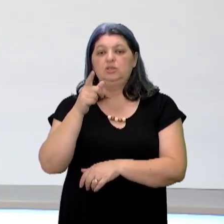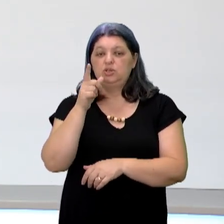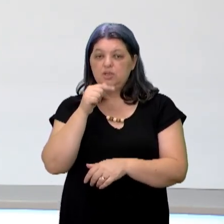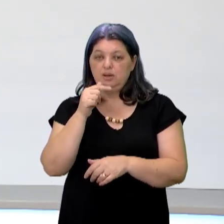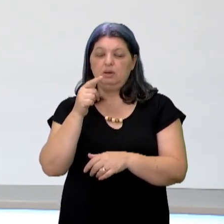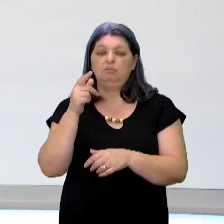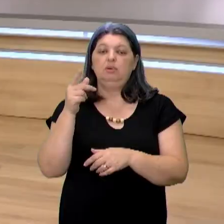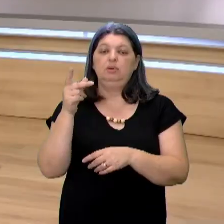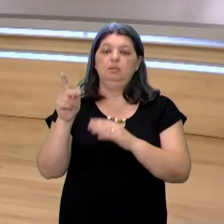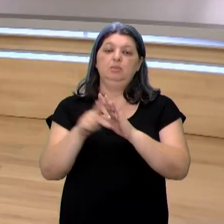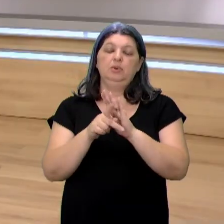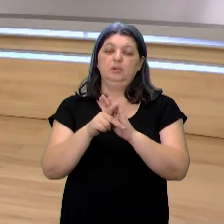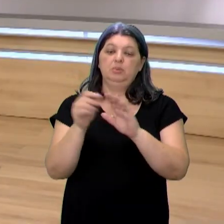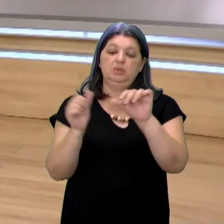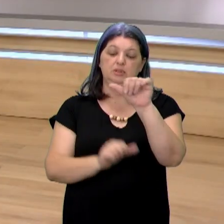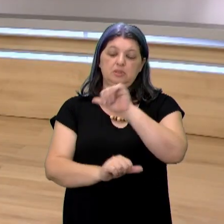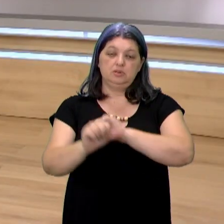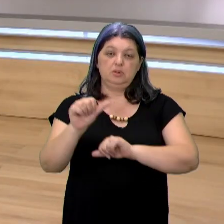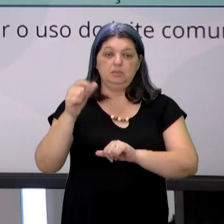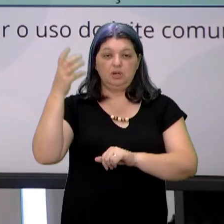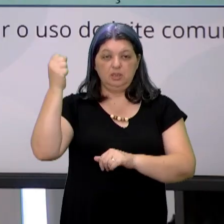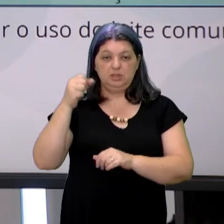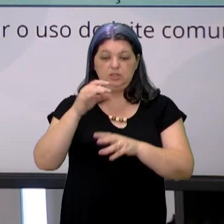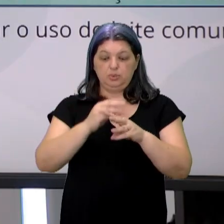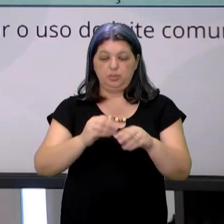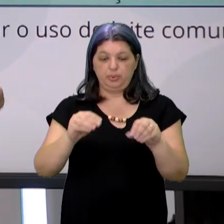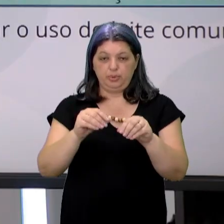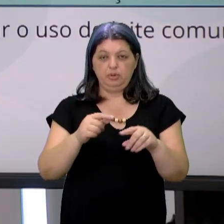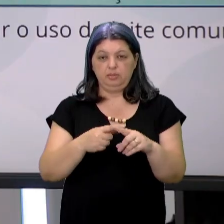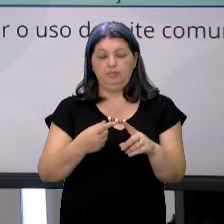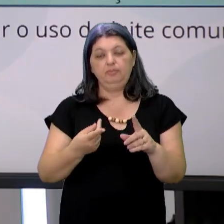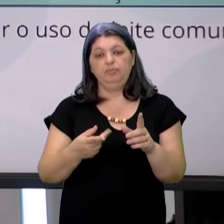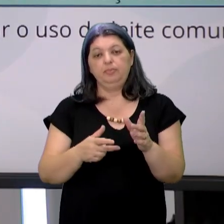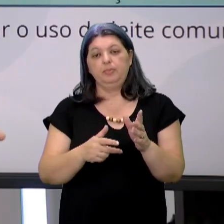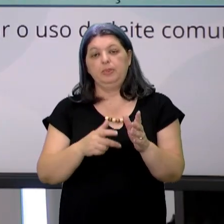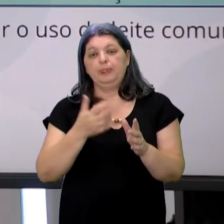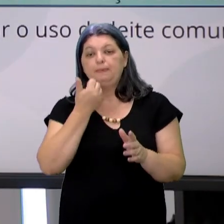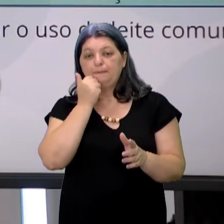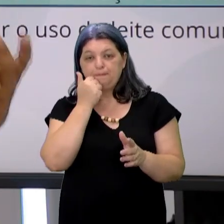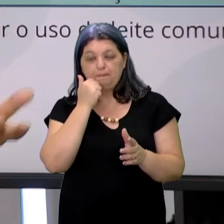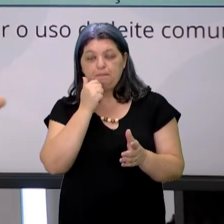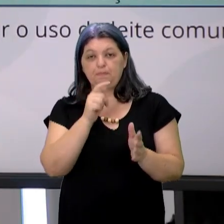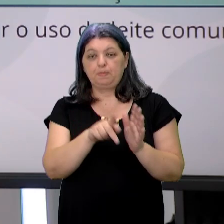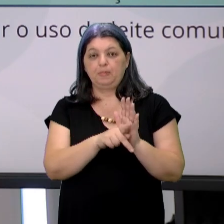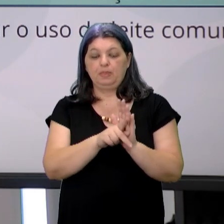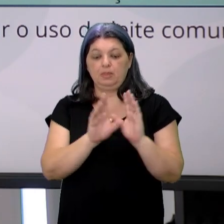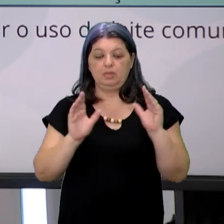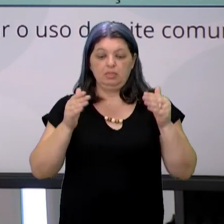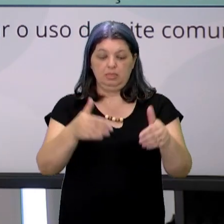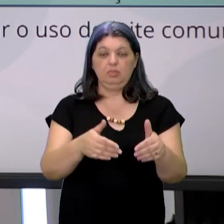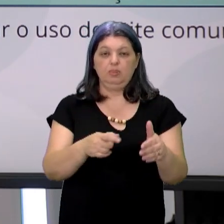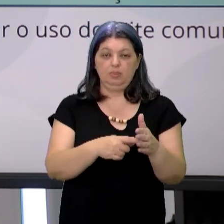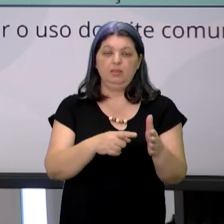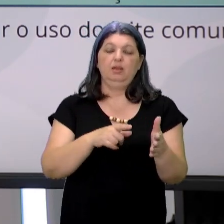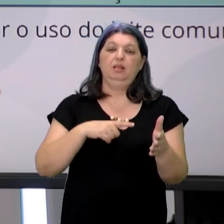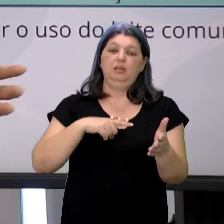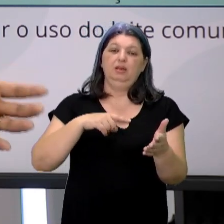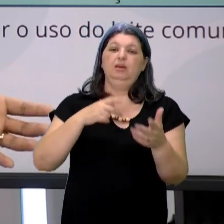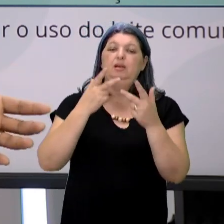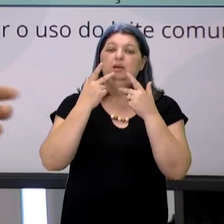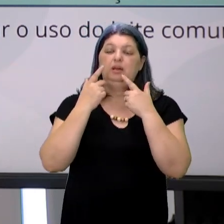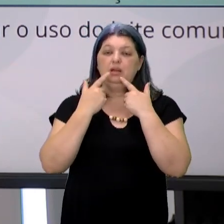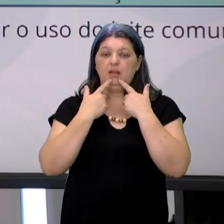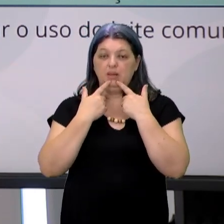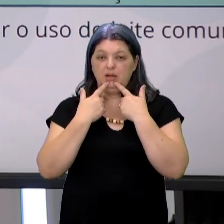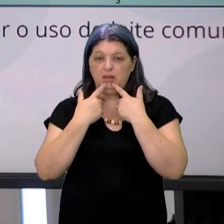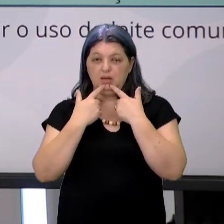né? Não é aquela linguagem que estaria, por exemplo, numa revista científica, se fosse um texto, um artigo científico voltado só para os cientistas, aí teria muita linguagem técnica.